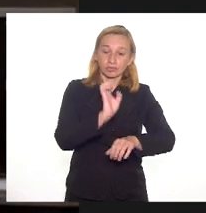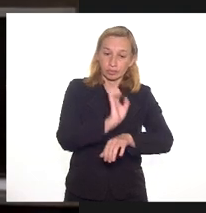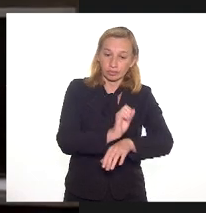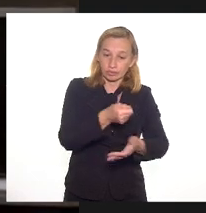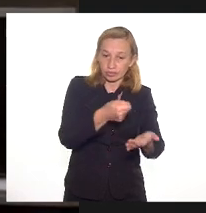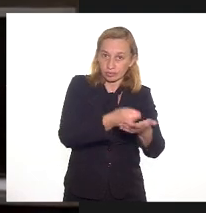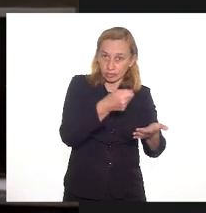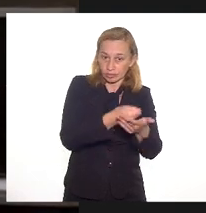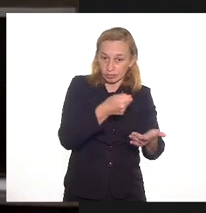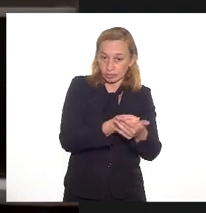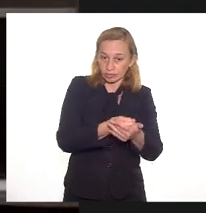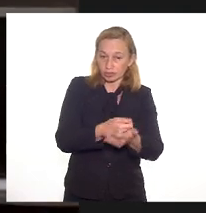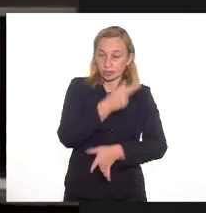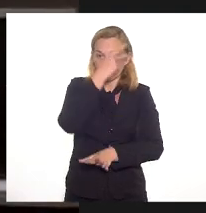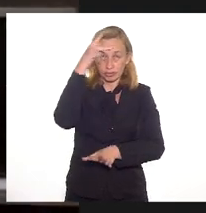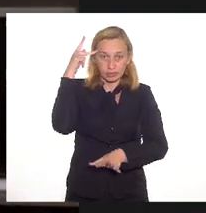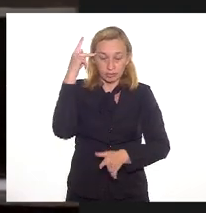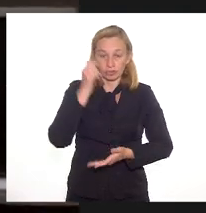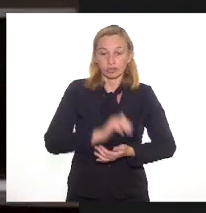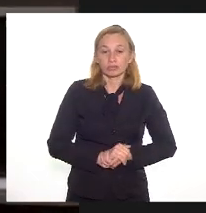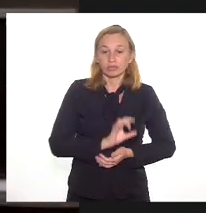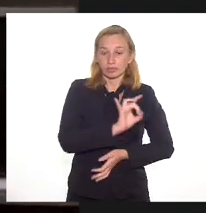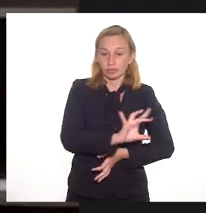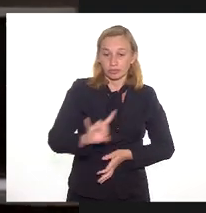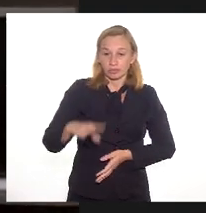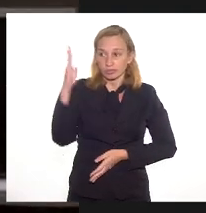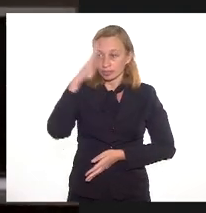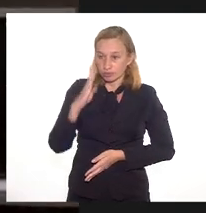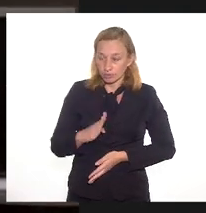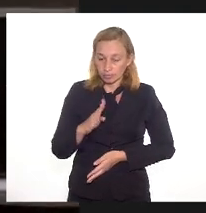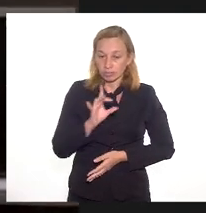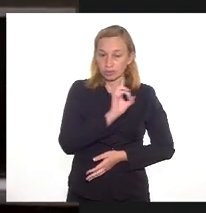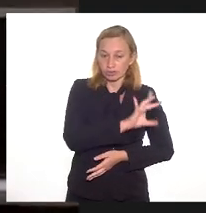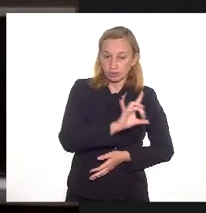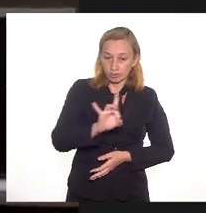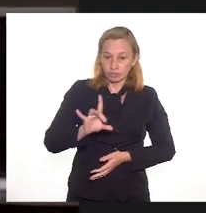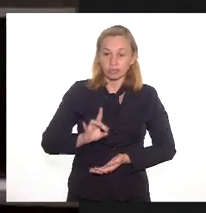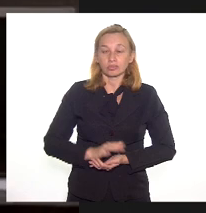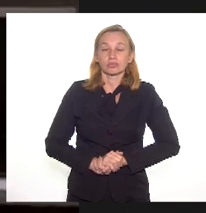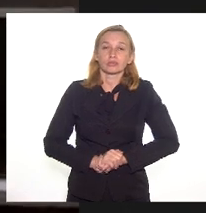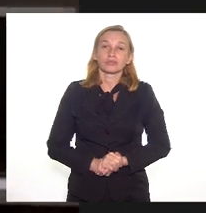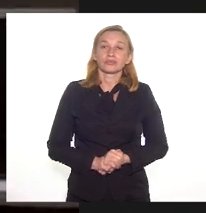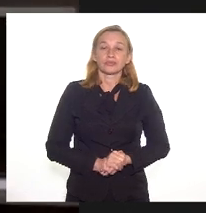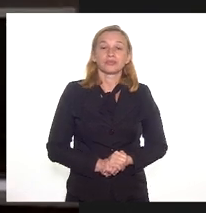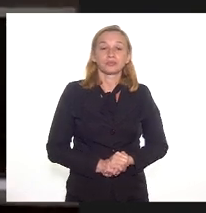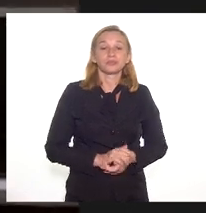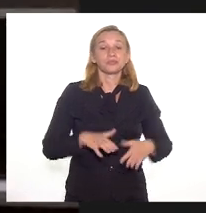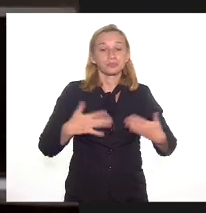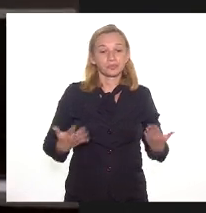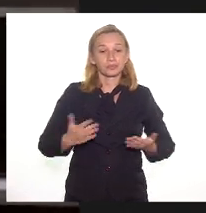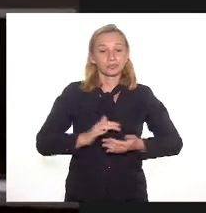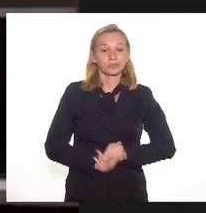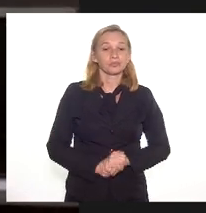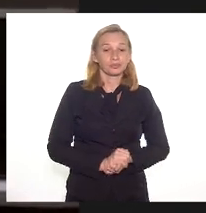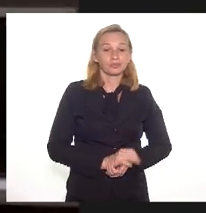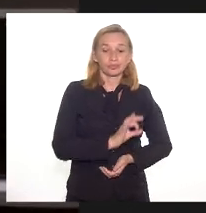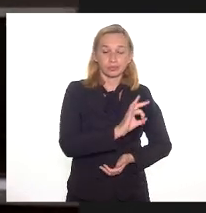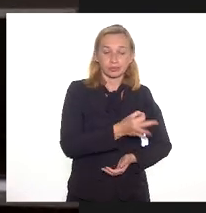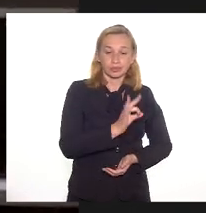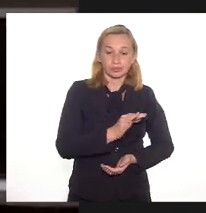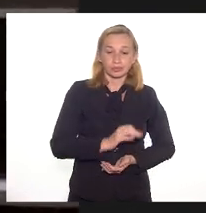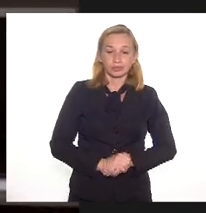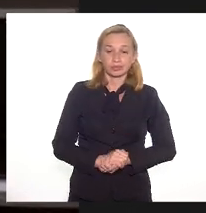né, das pessoas, né, de cada brasileiro e de cada fluminense. Então, nós vamos aí, né, logicamente,